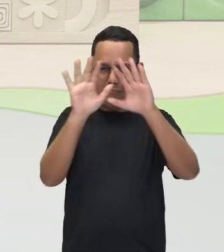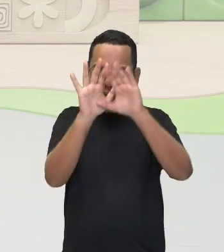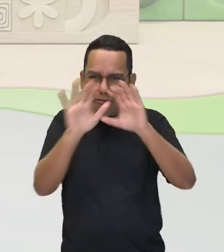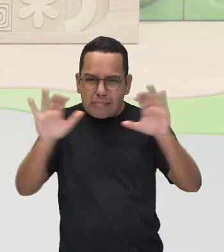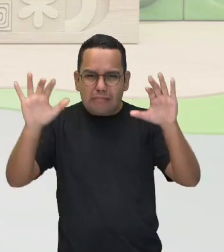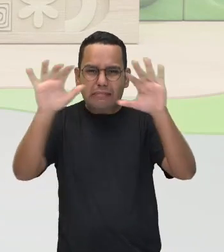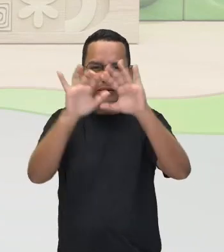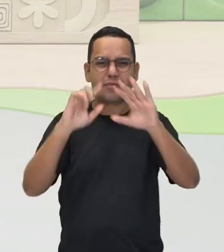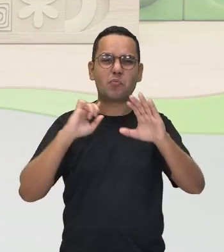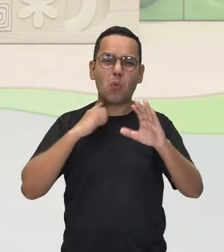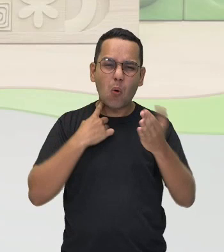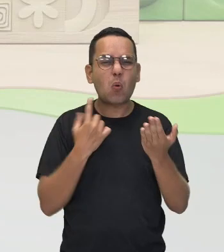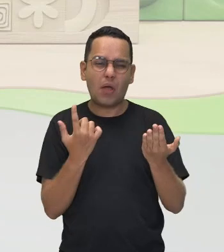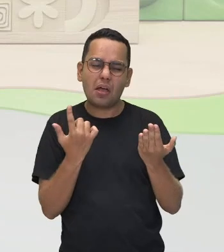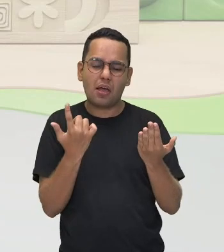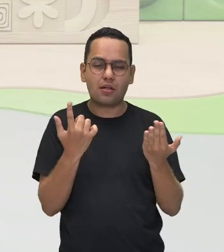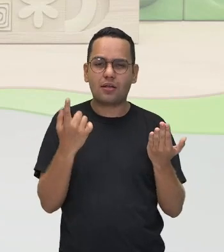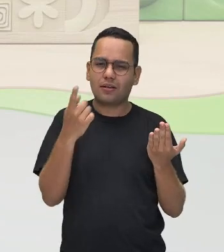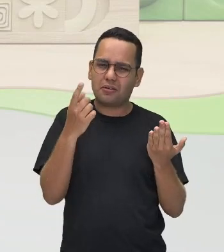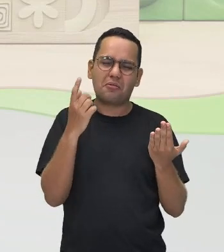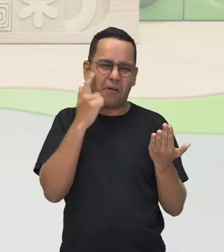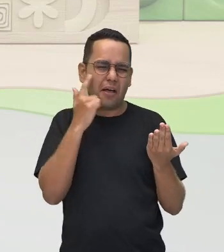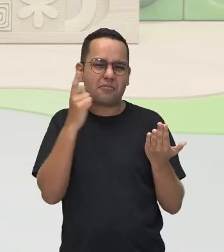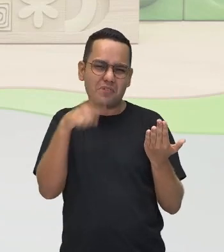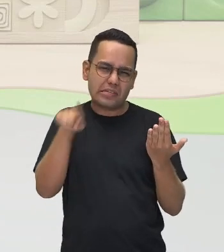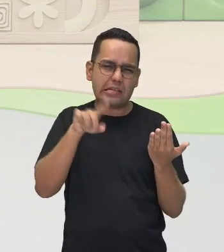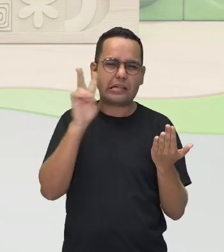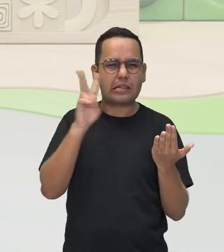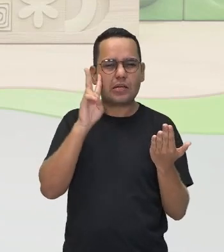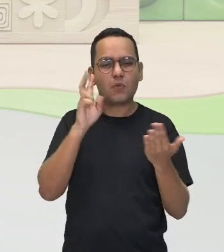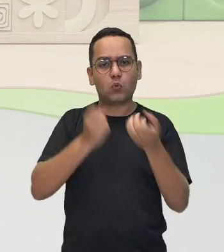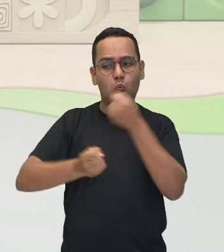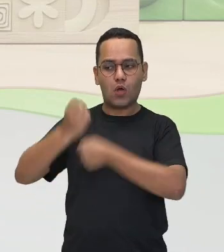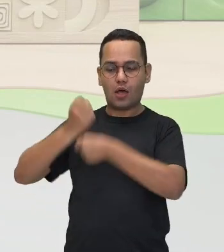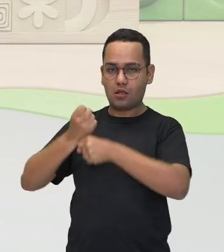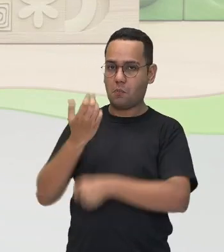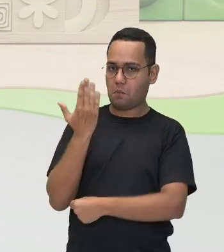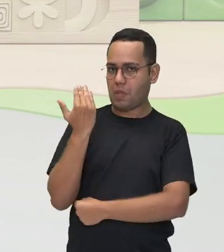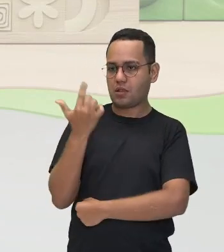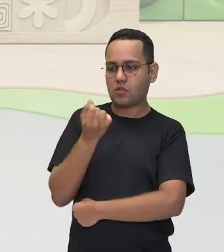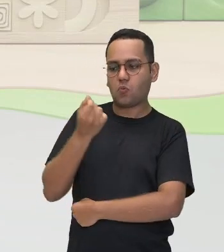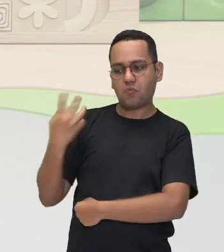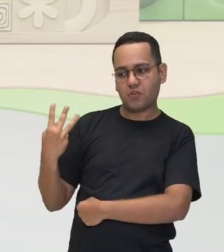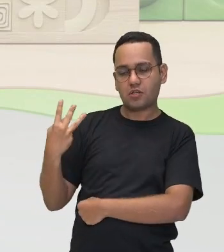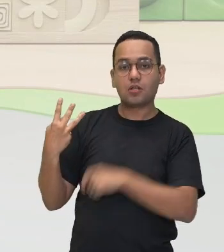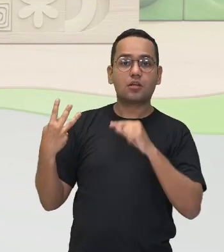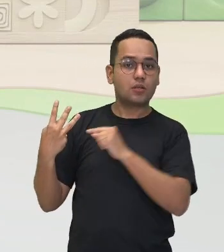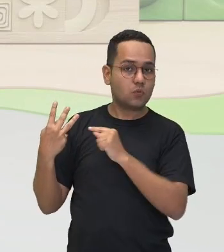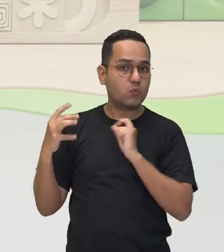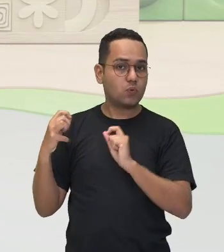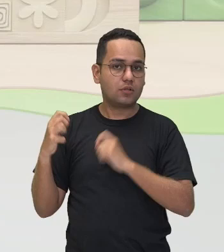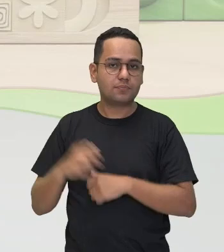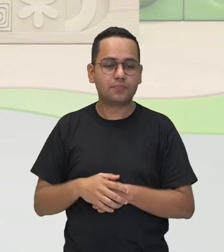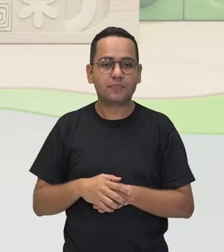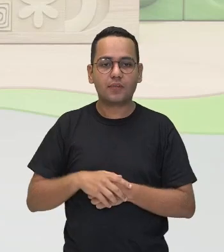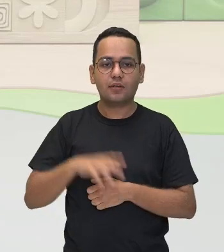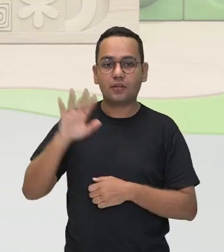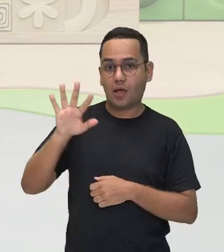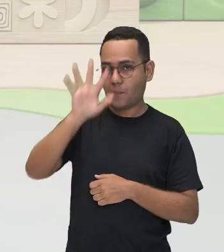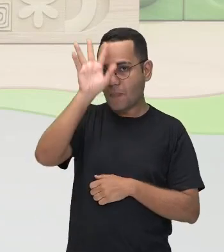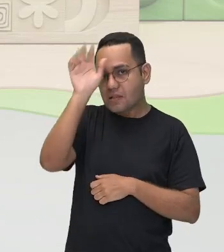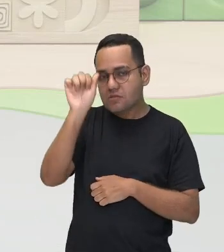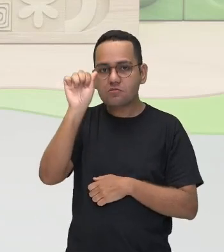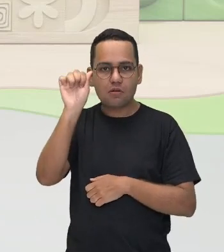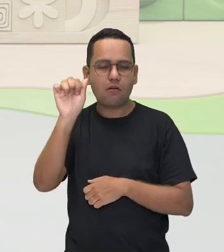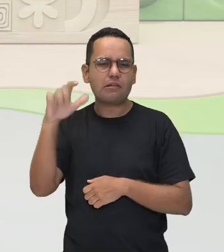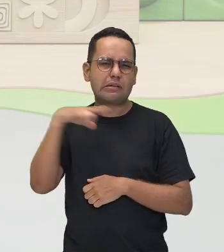de um período em 2023, um período que nós passamos, né, aqui na Amazônia, no estado do